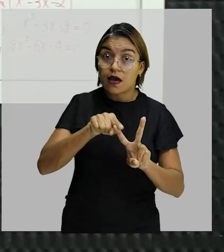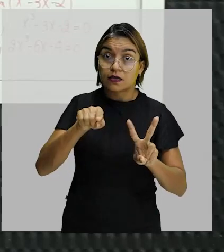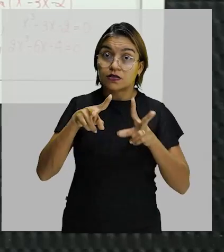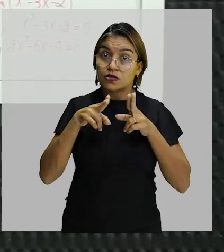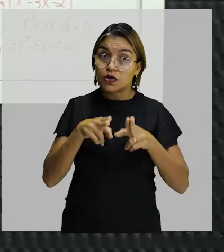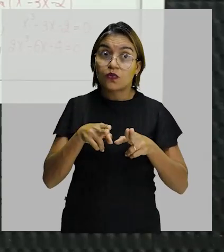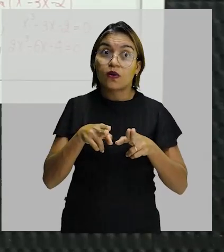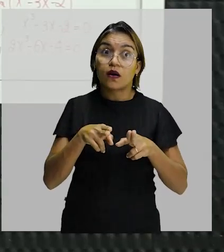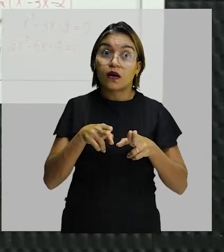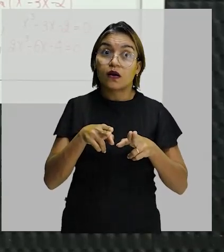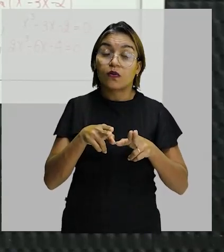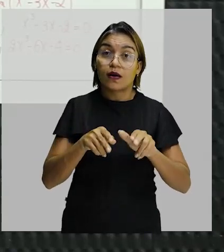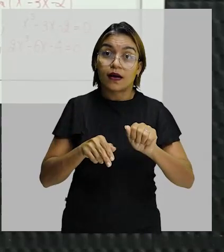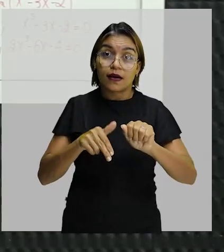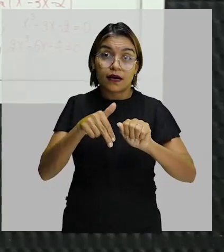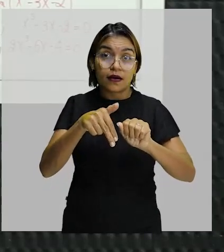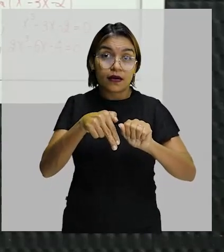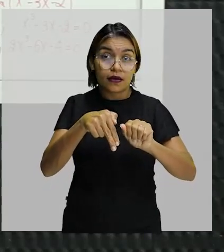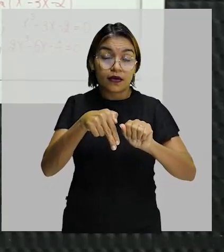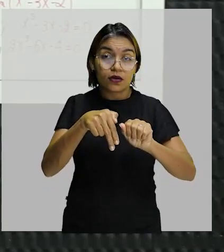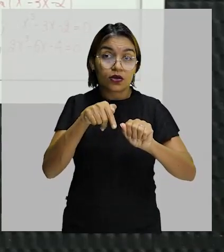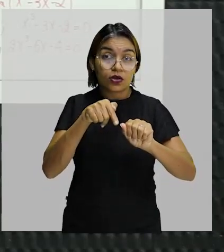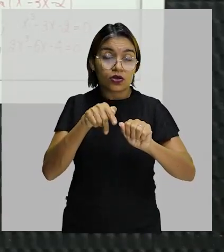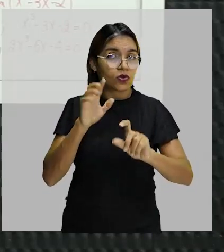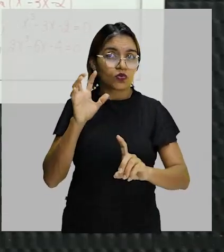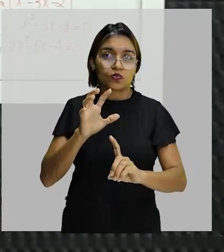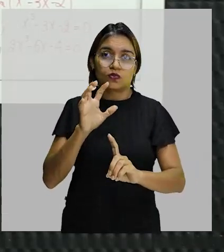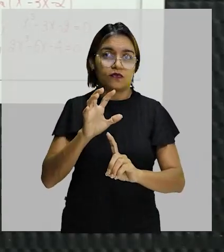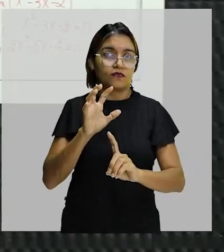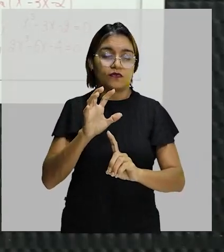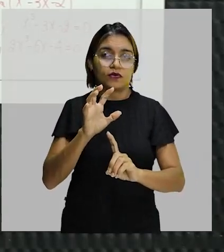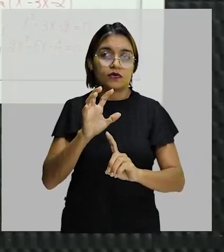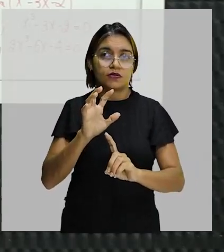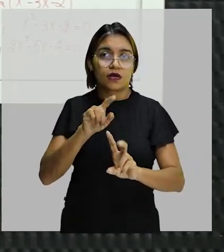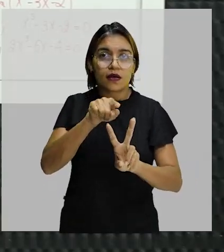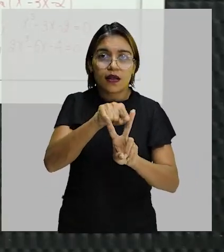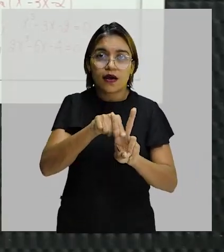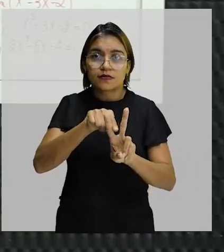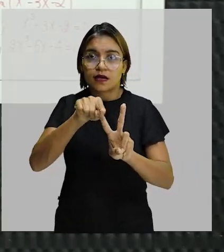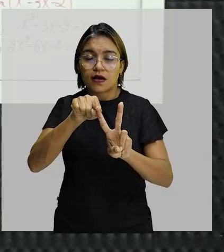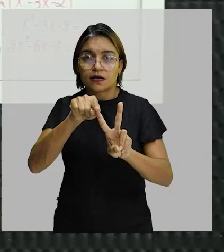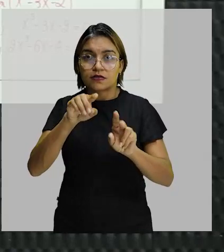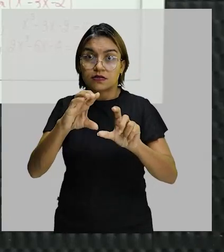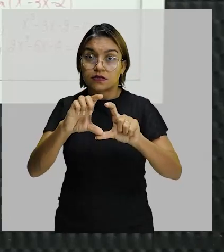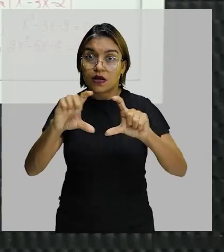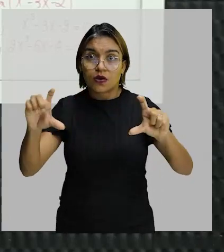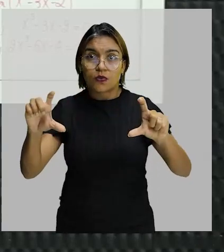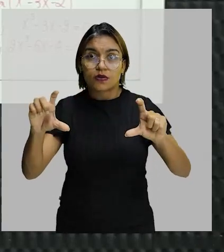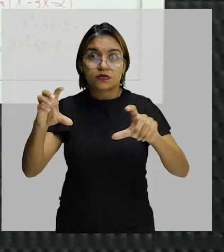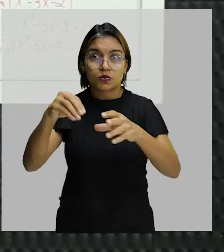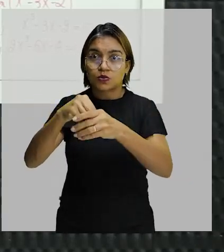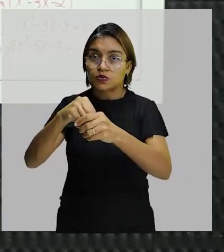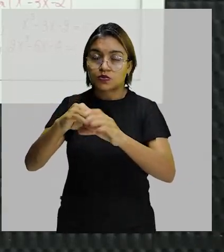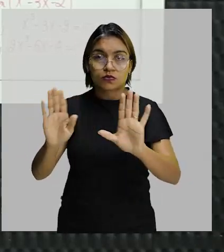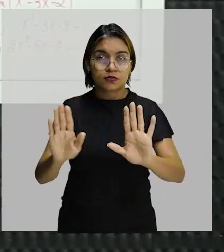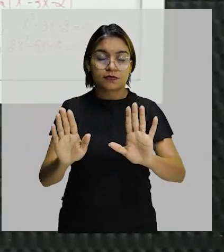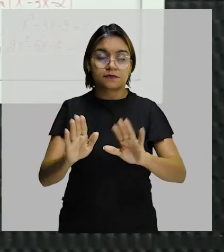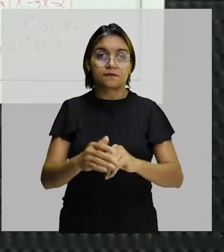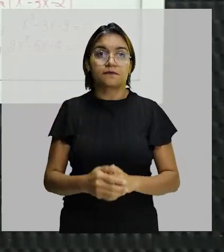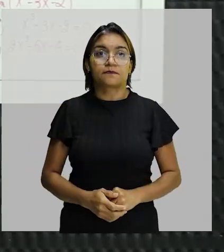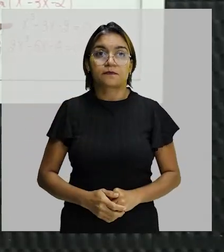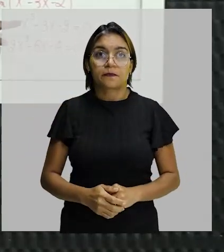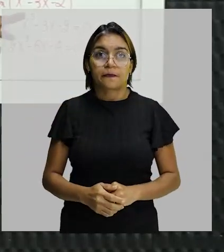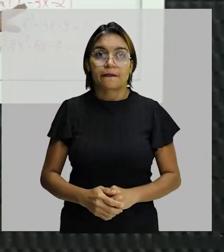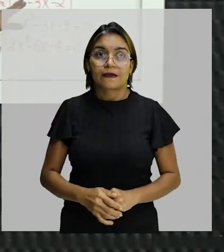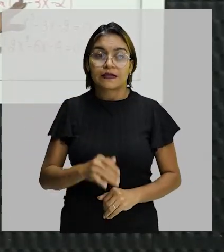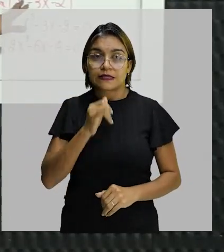Esse carinha que está bem aqui, ele não vai influenciar nas raízes da equação. Não importa. Tá? Então, essa equação